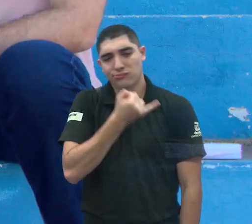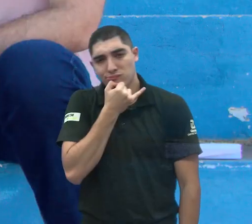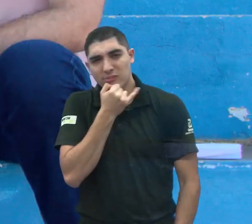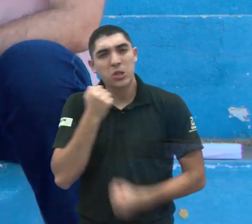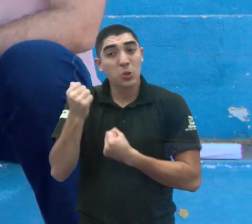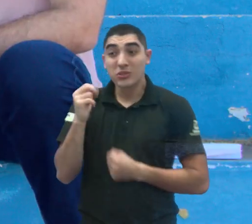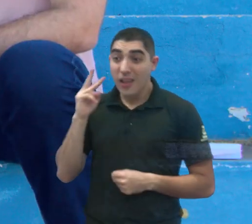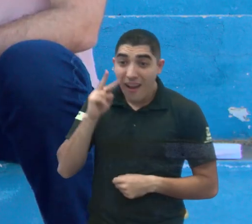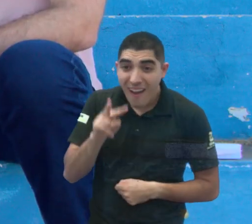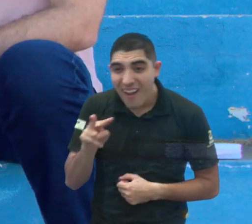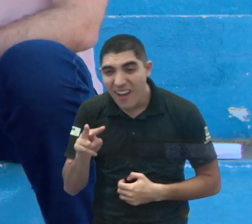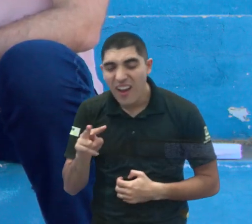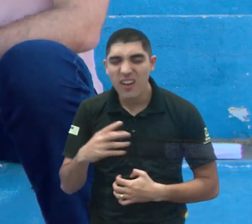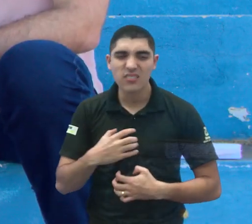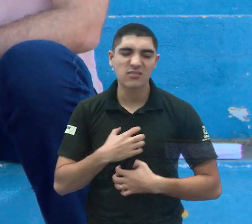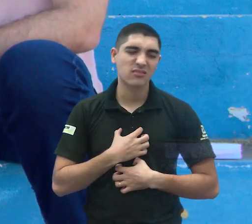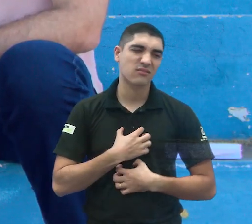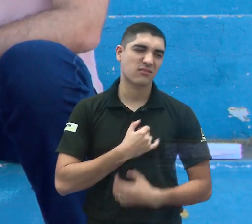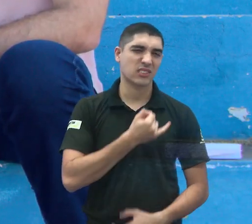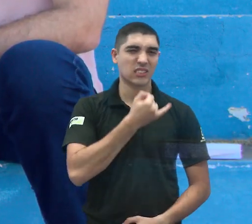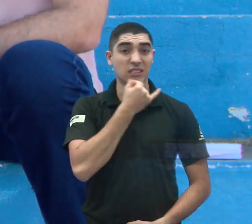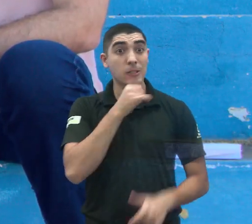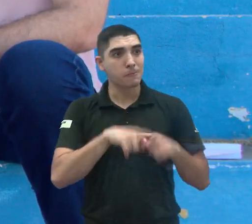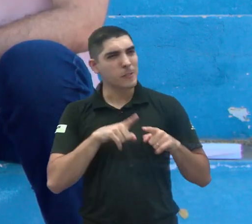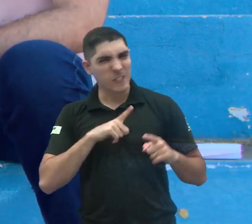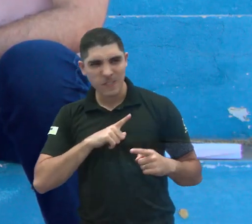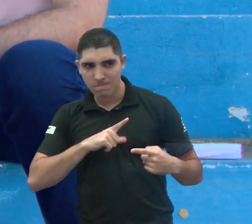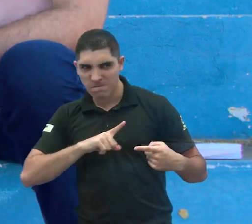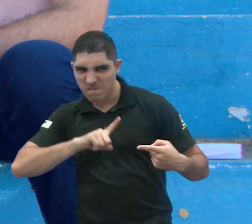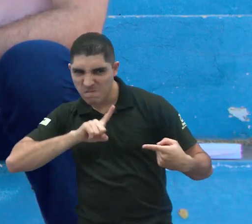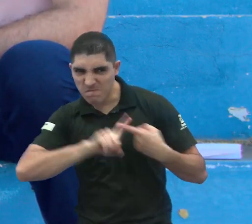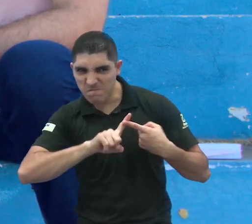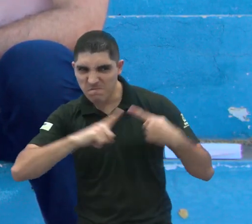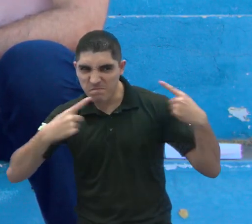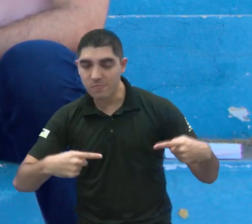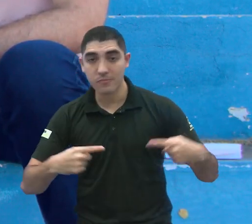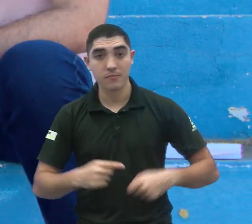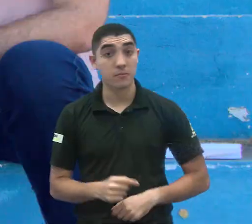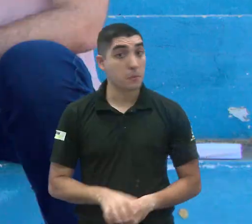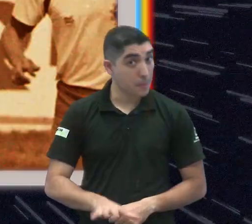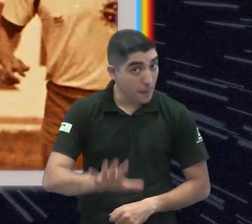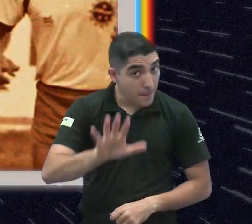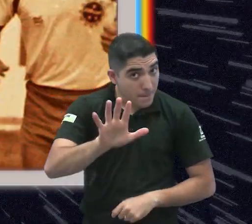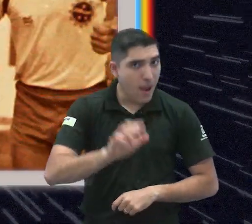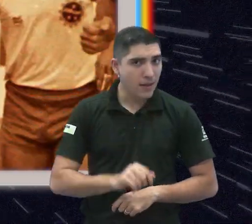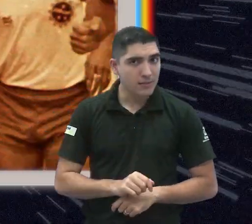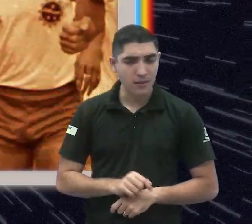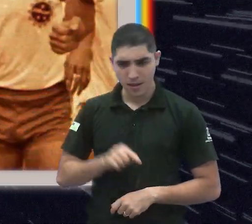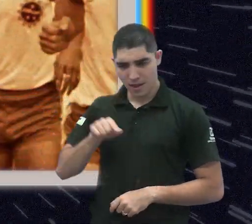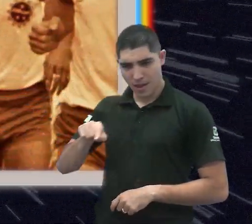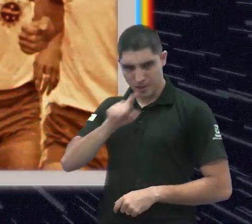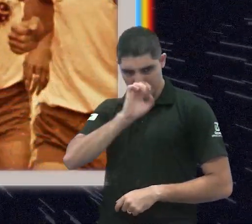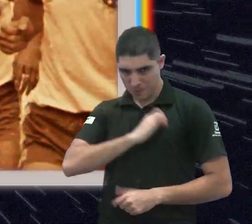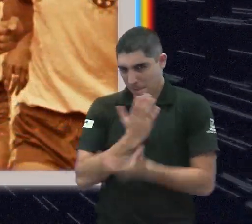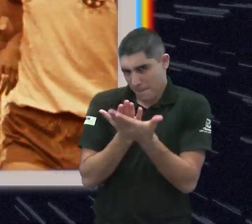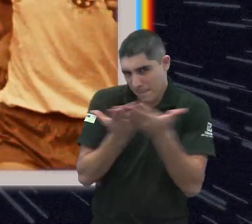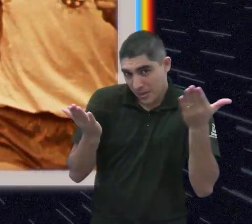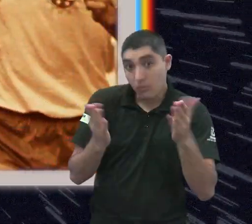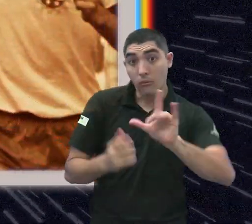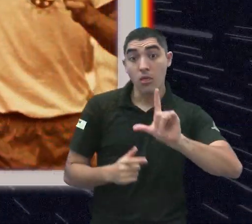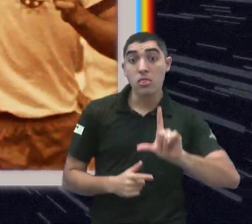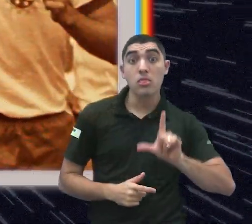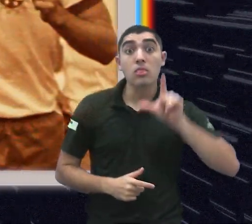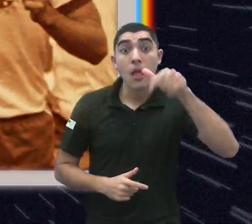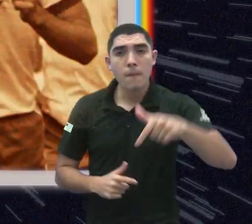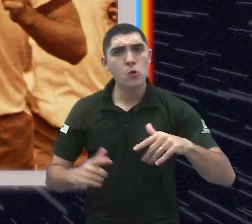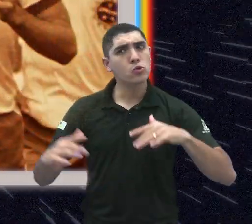né? Muito triste, né? Muito devido à rivalidade que é tremenda, muito grande, né? Mas, apesar da derrota neste